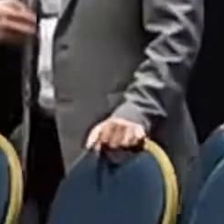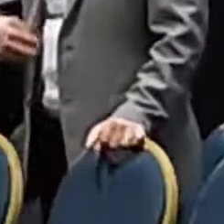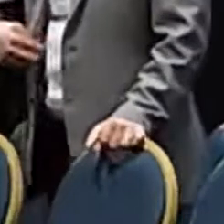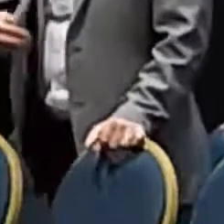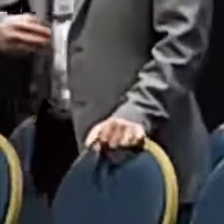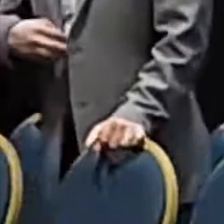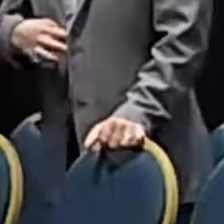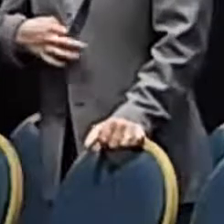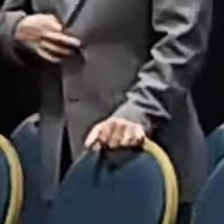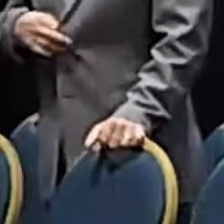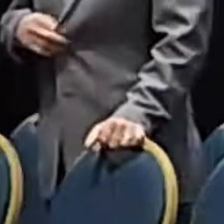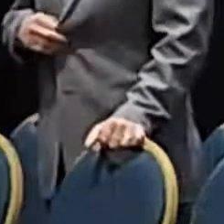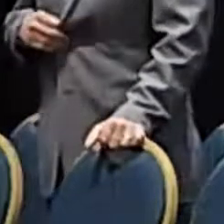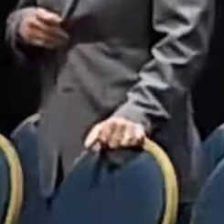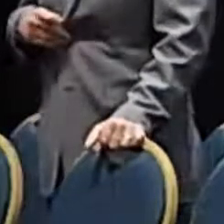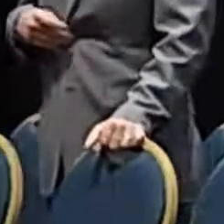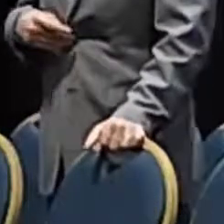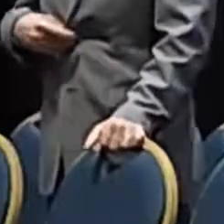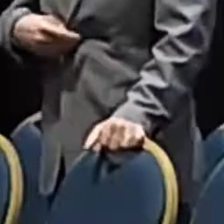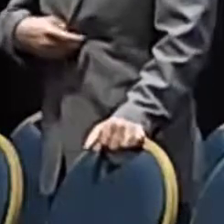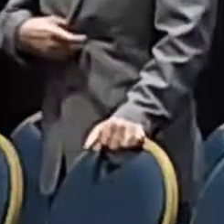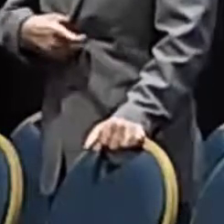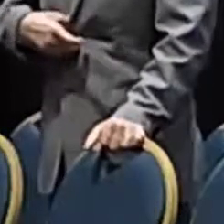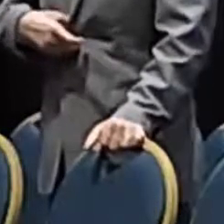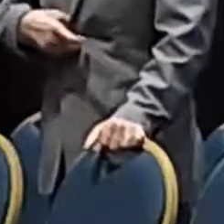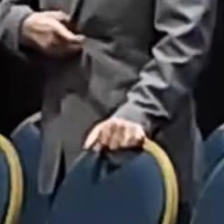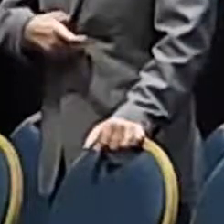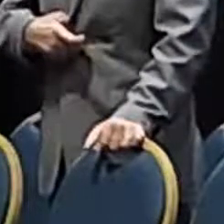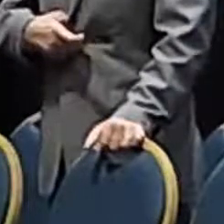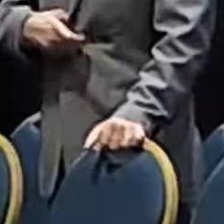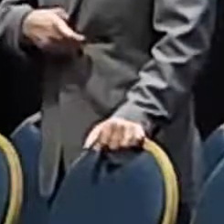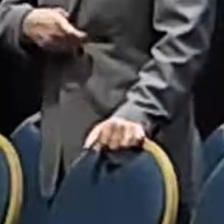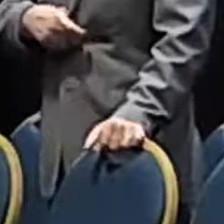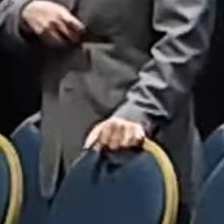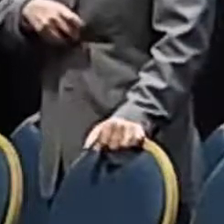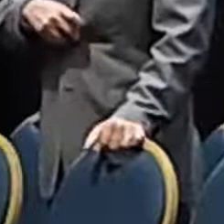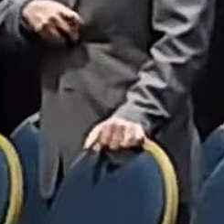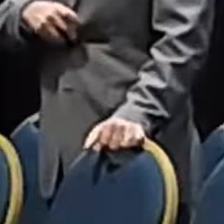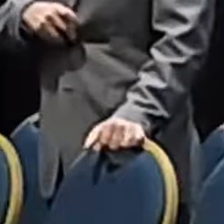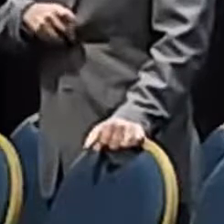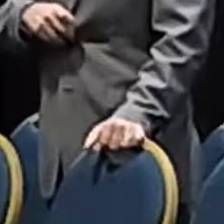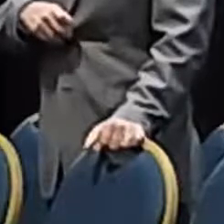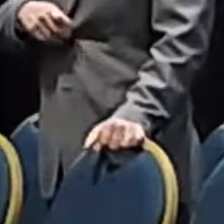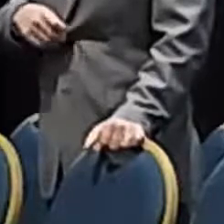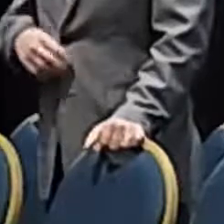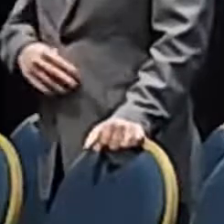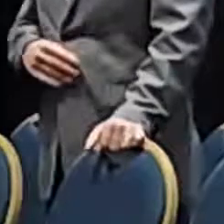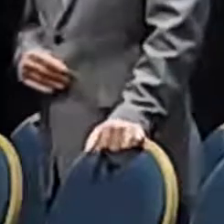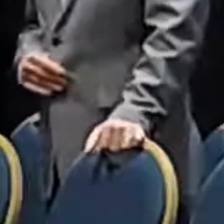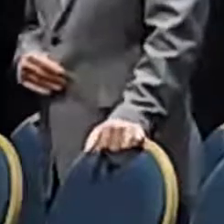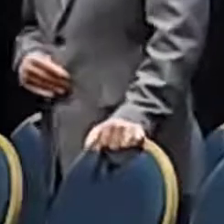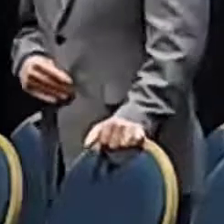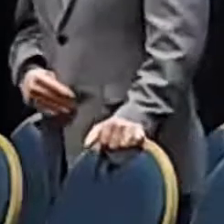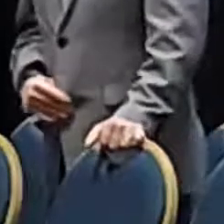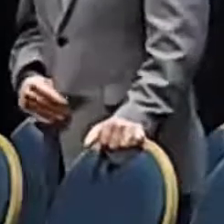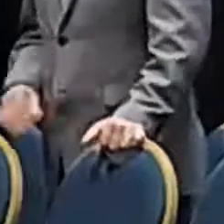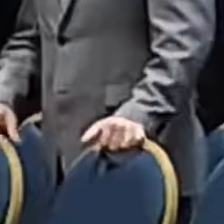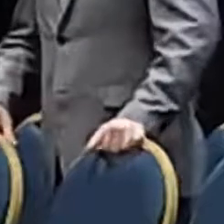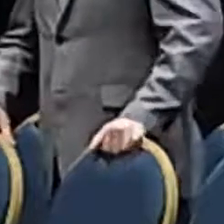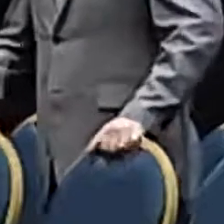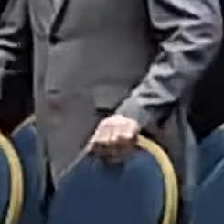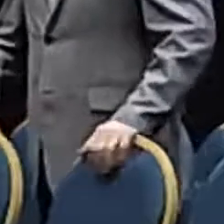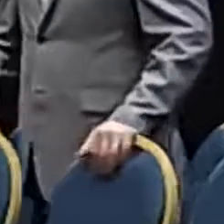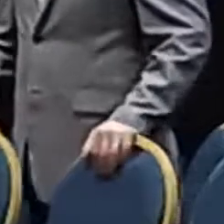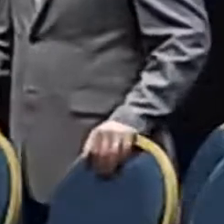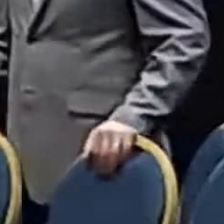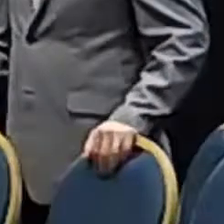We glorify your name for this class. We praise you for the life that's in your word. We ask that your word would continue to be alive through your Holy